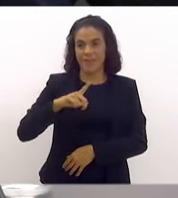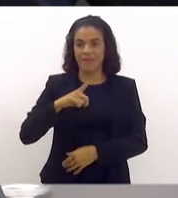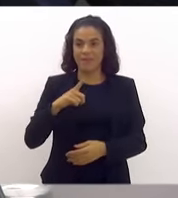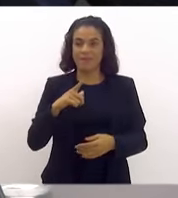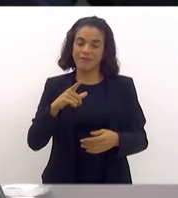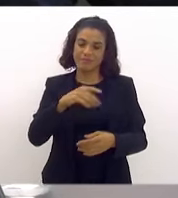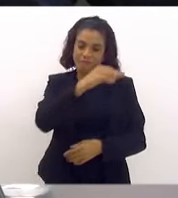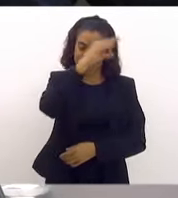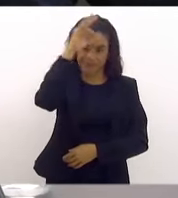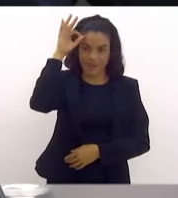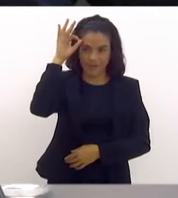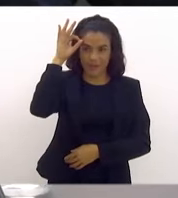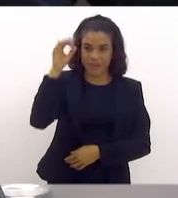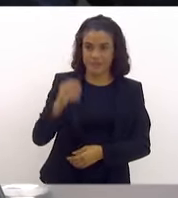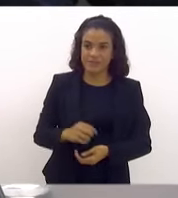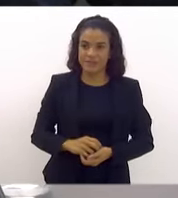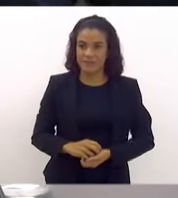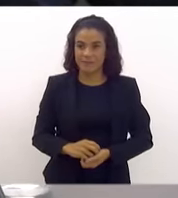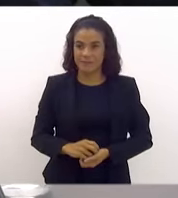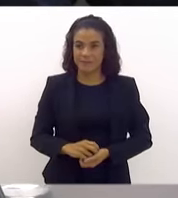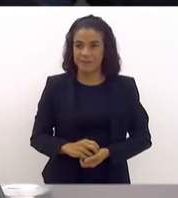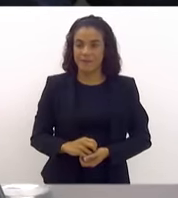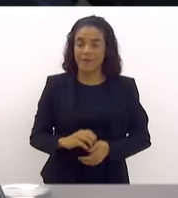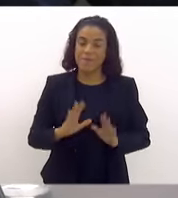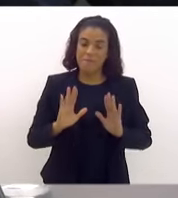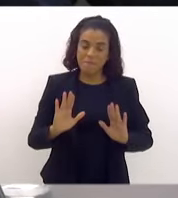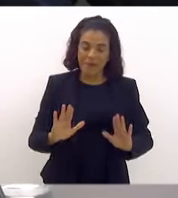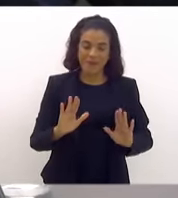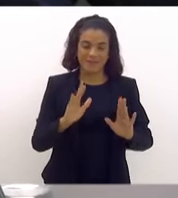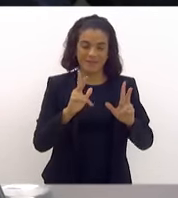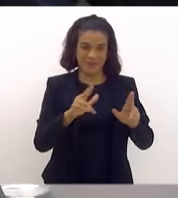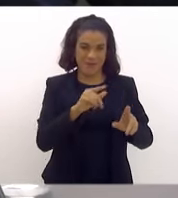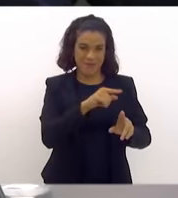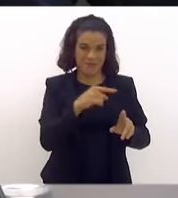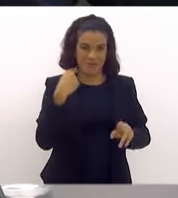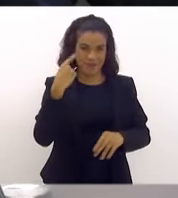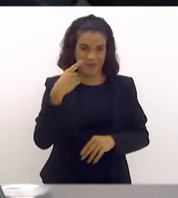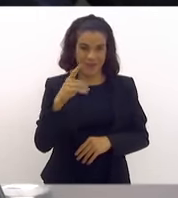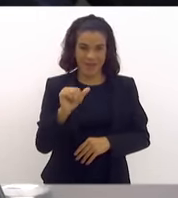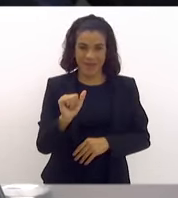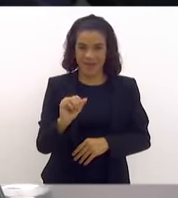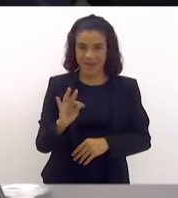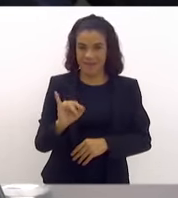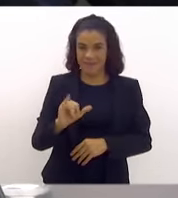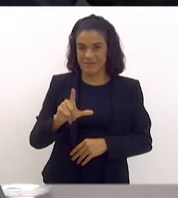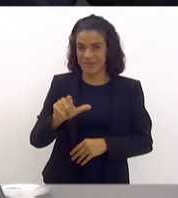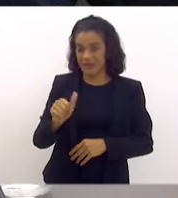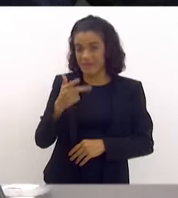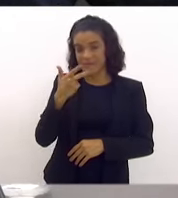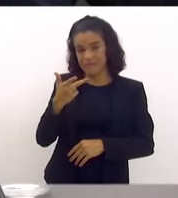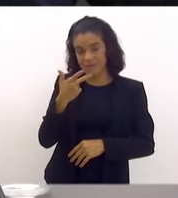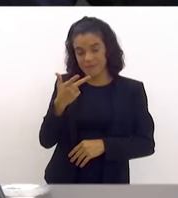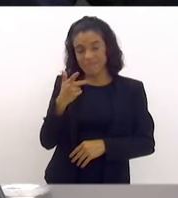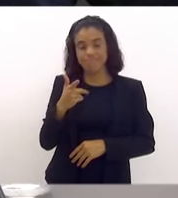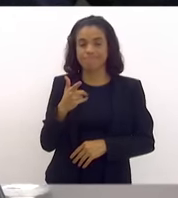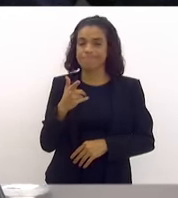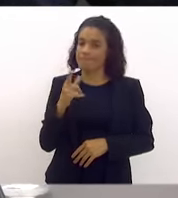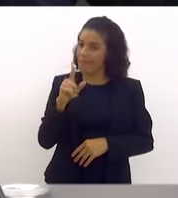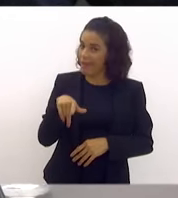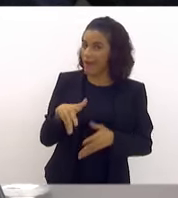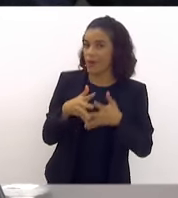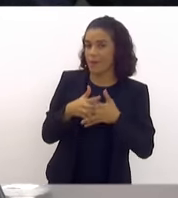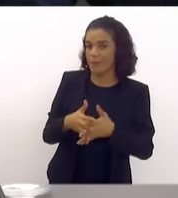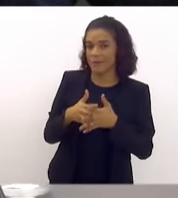Inocência eh mas como o Dr Atila bem falou assim seria muito complicado se nós não